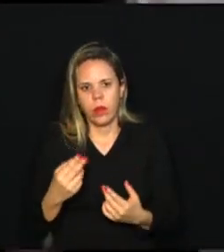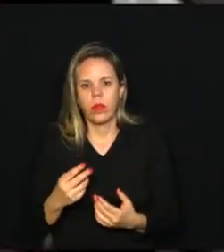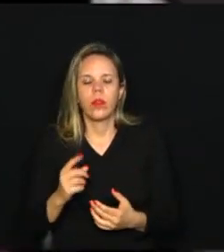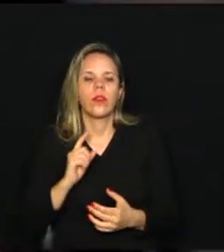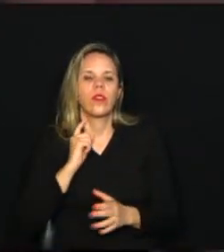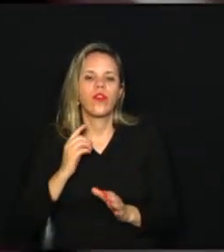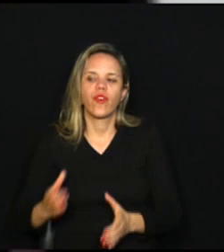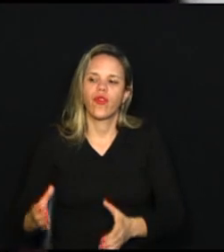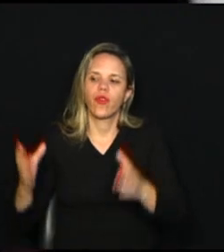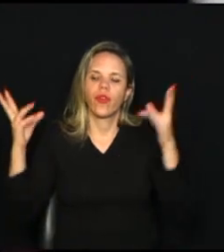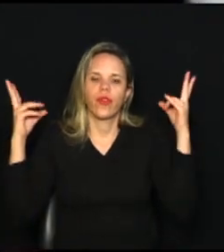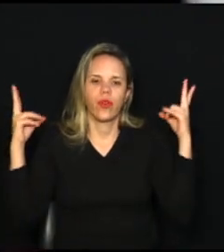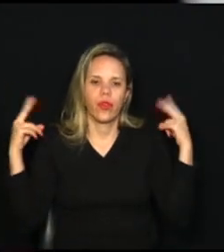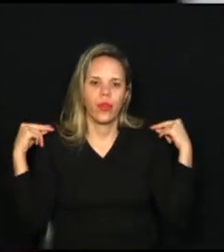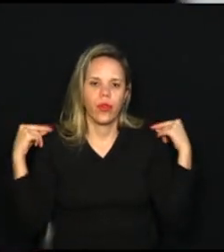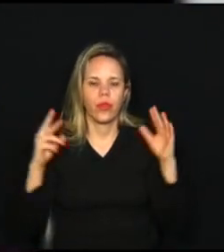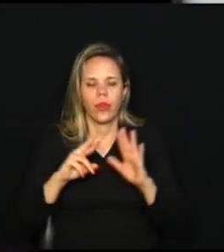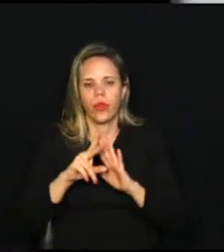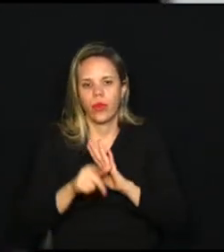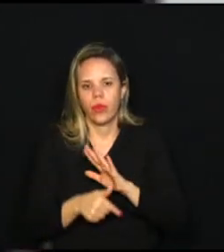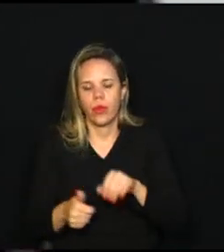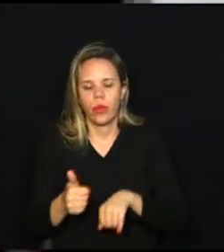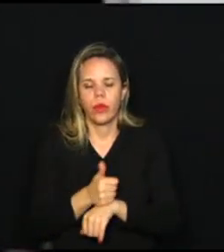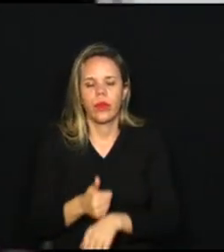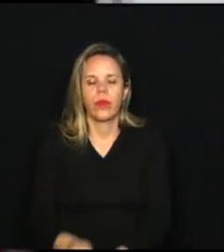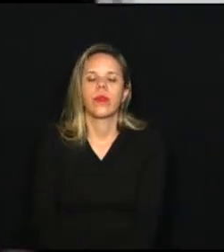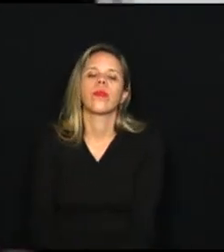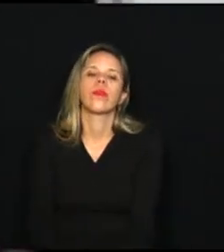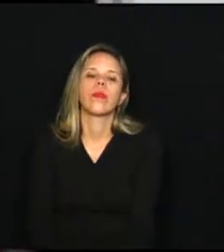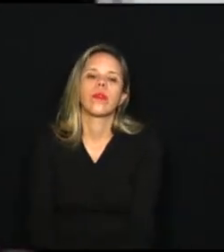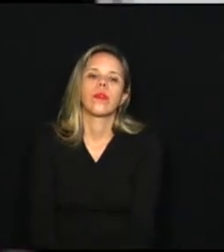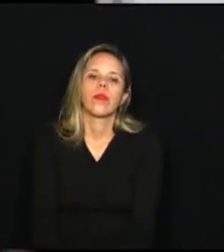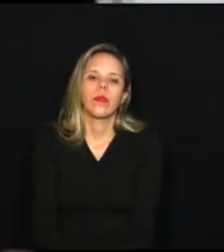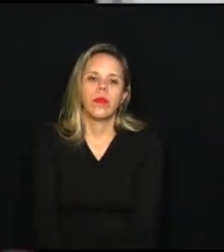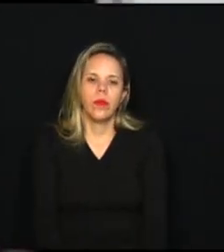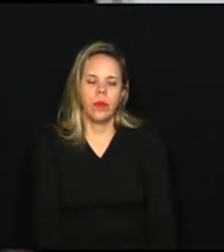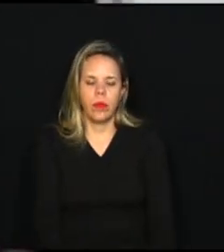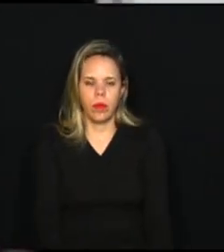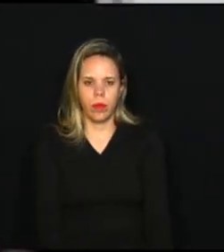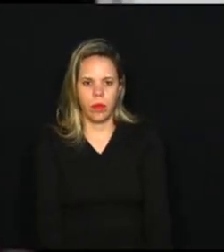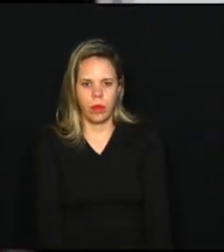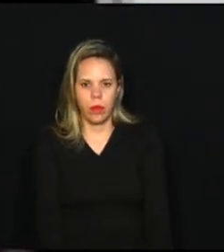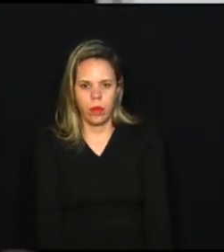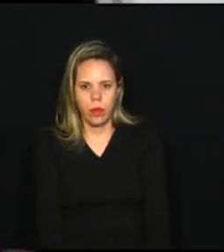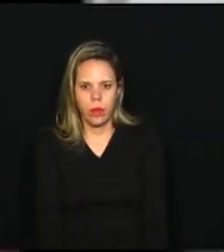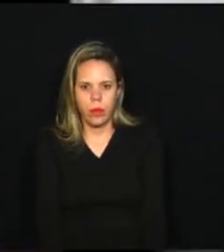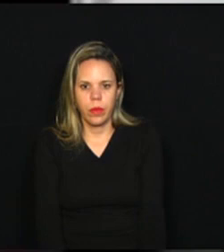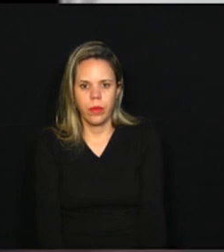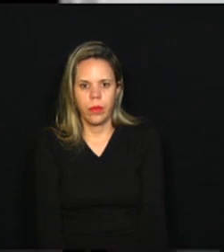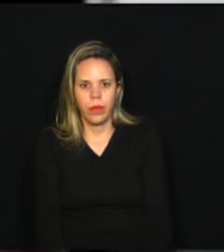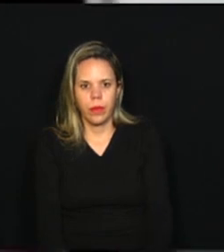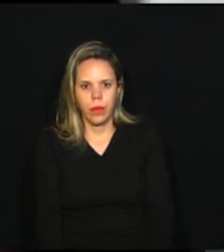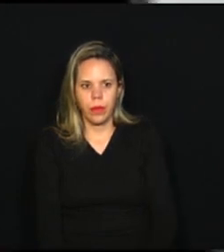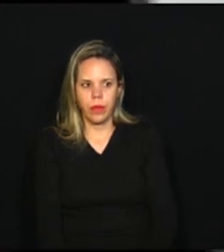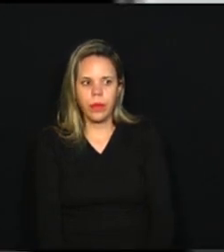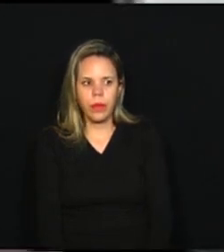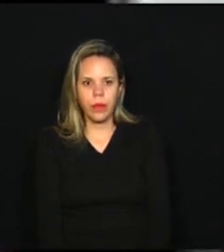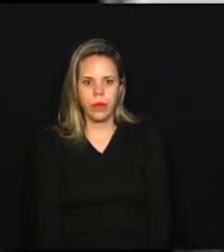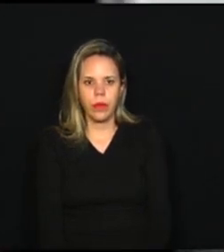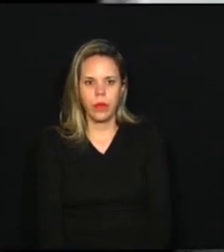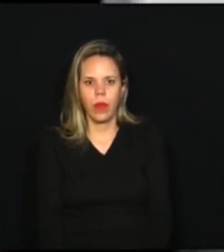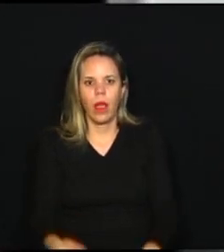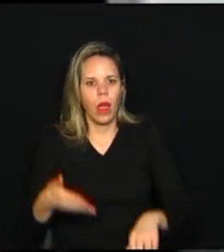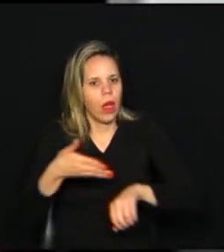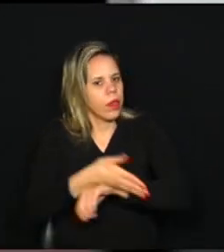motoristas, e lá tem vários outros, né? Eu acho que aqui não... aqui acho que não entraria